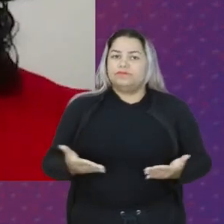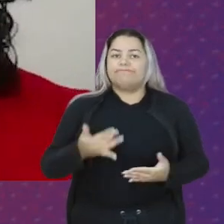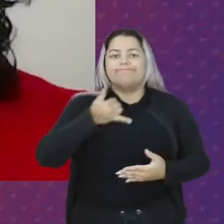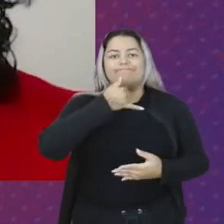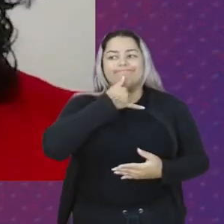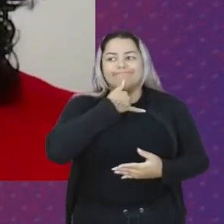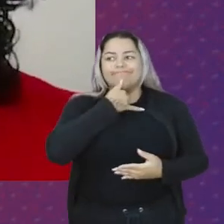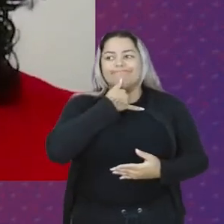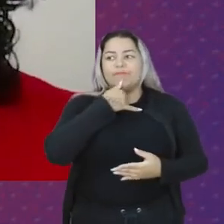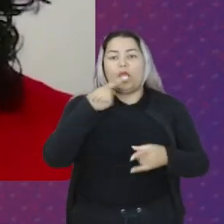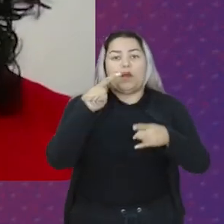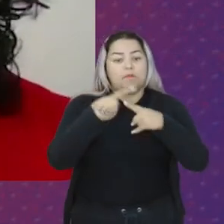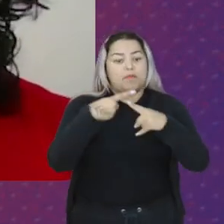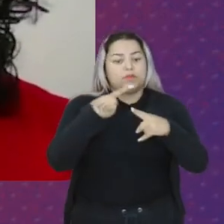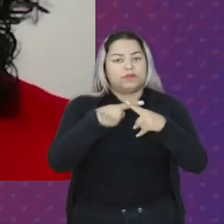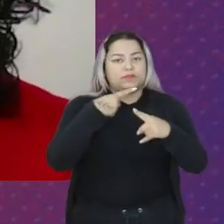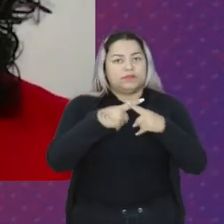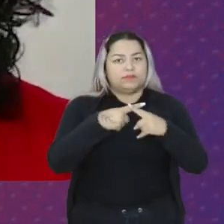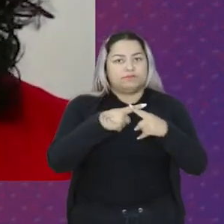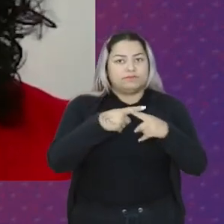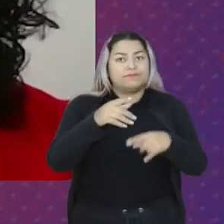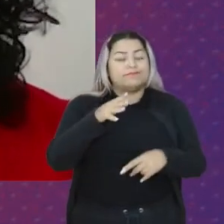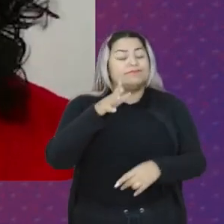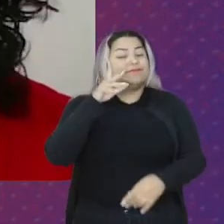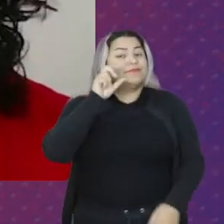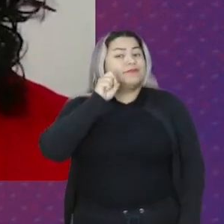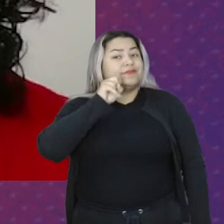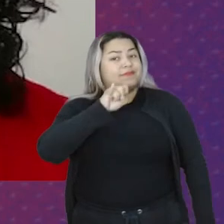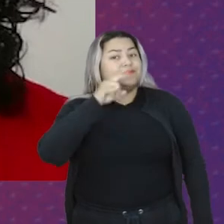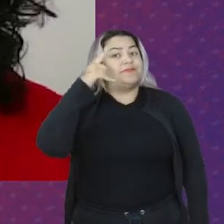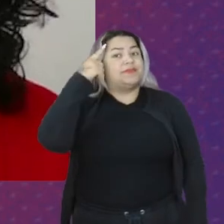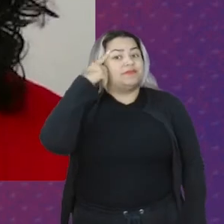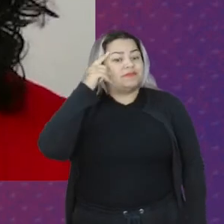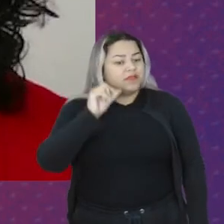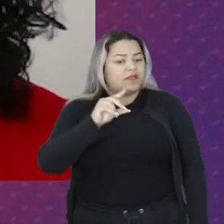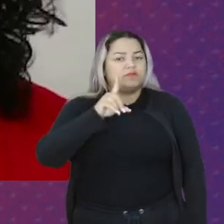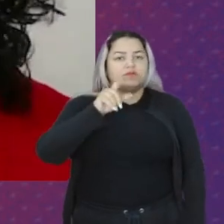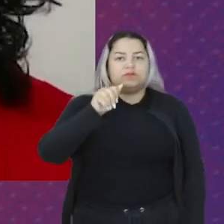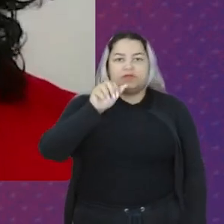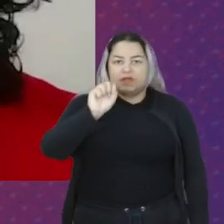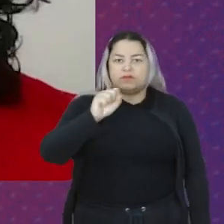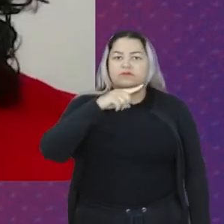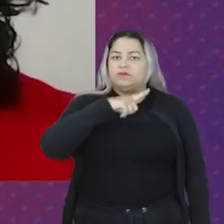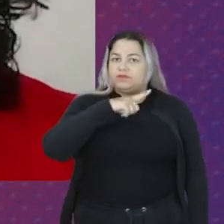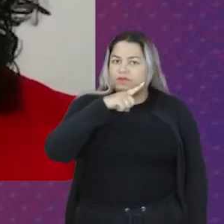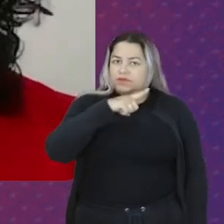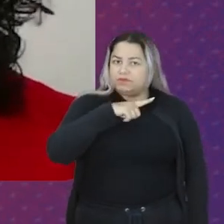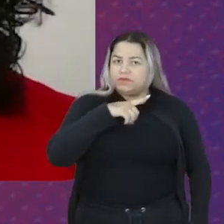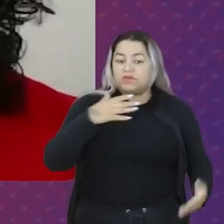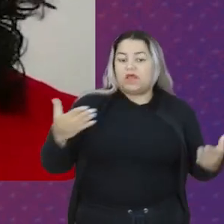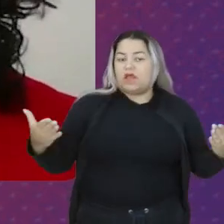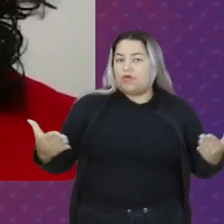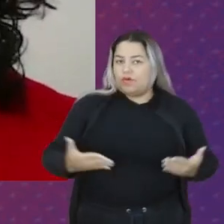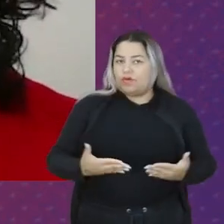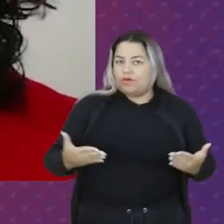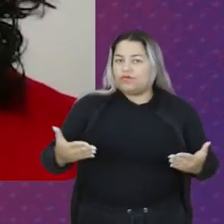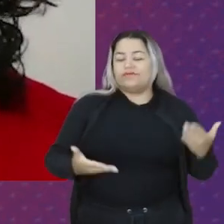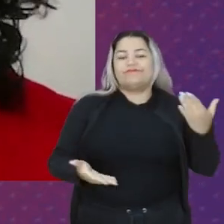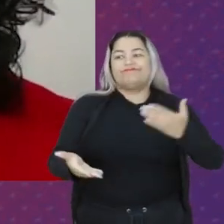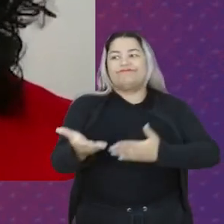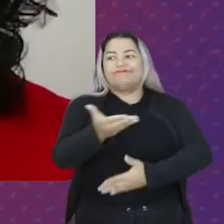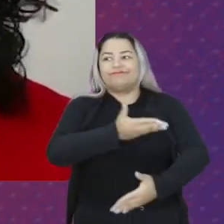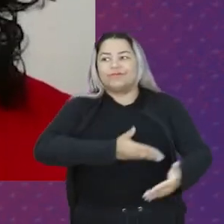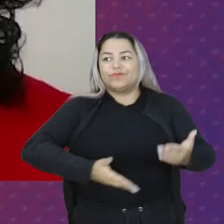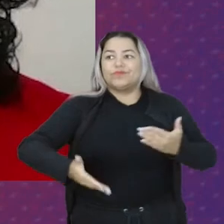infelizmente, porque se nós formos pensar nos dados que a gente tem atualmente